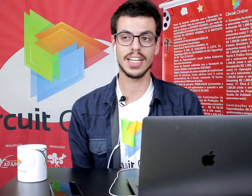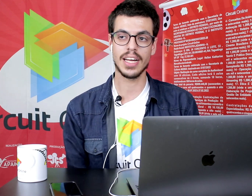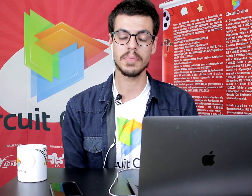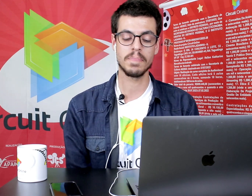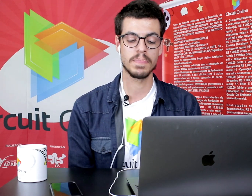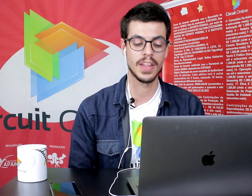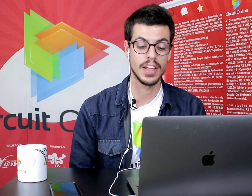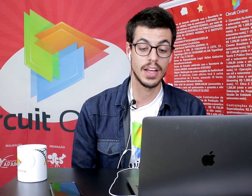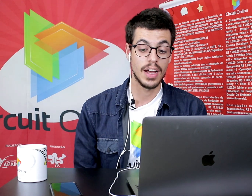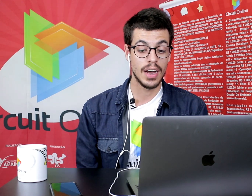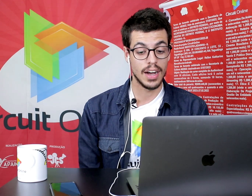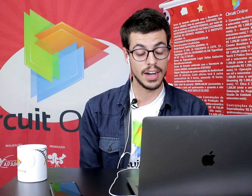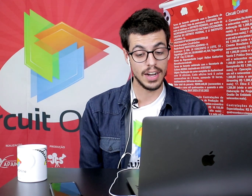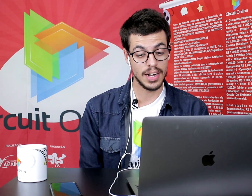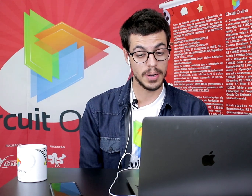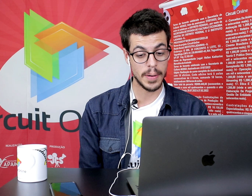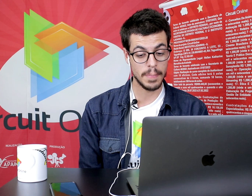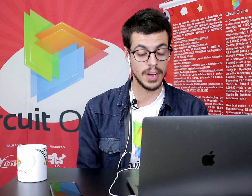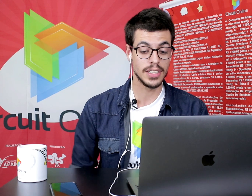Beleza, galera?